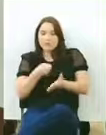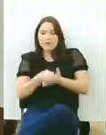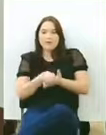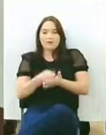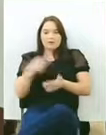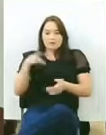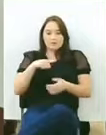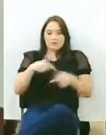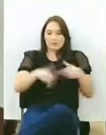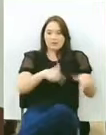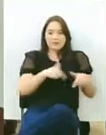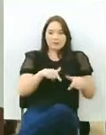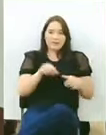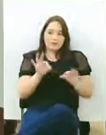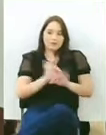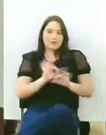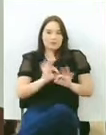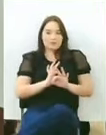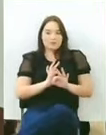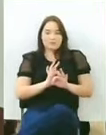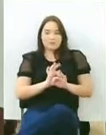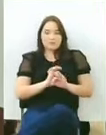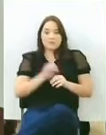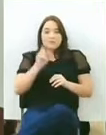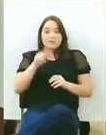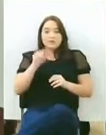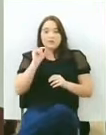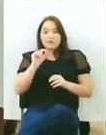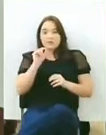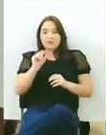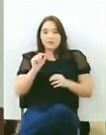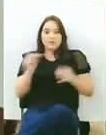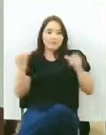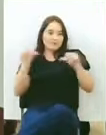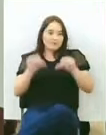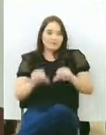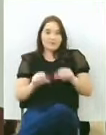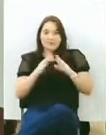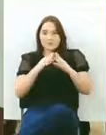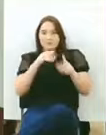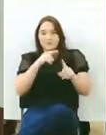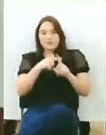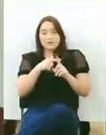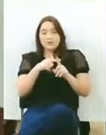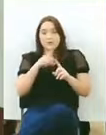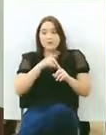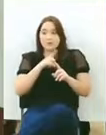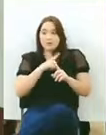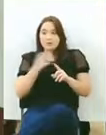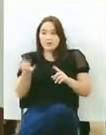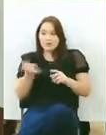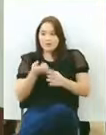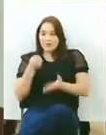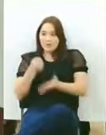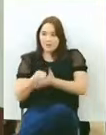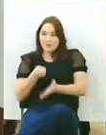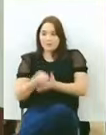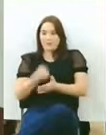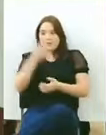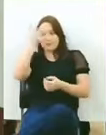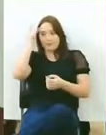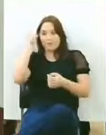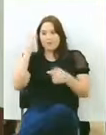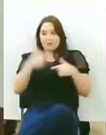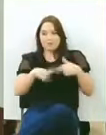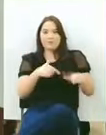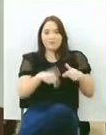forçar, obrigar a trabalhar. Isso é uma catástrofe para a igreja quando nós queremos forçar as